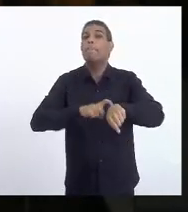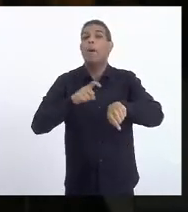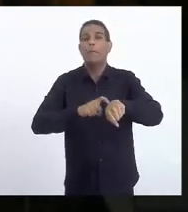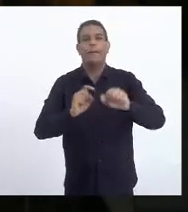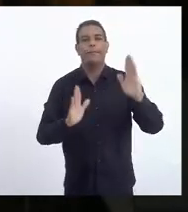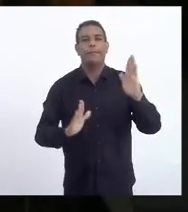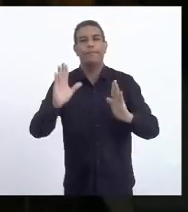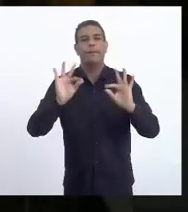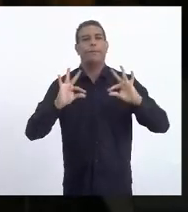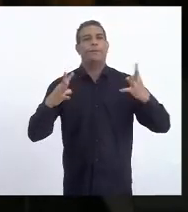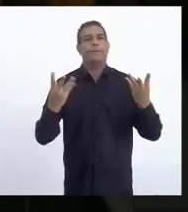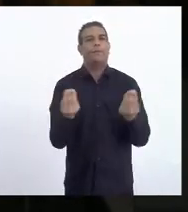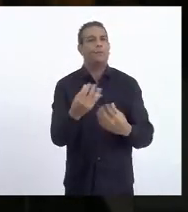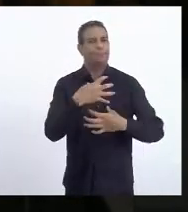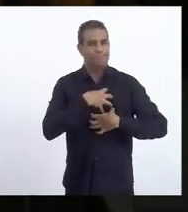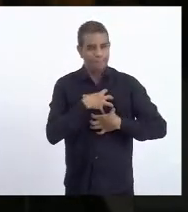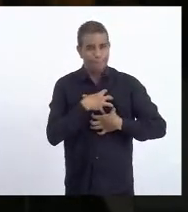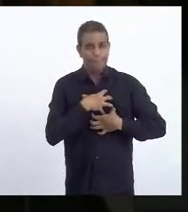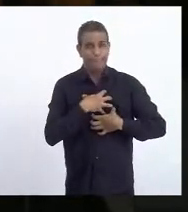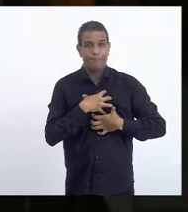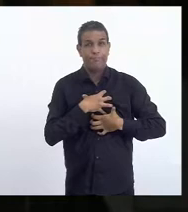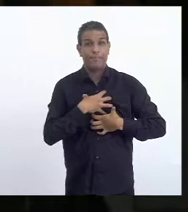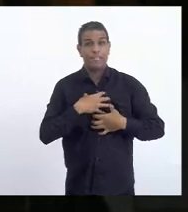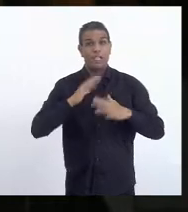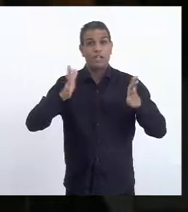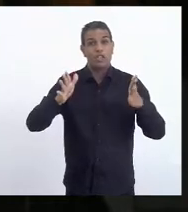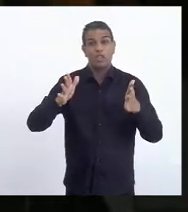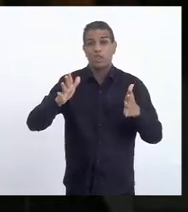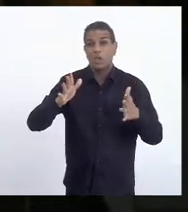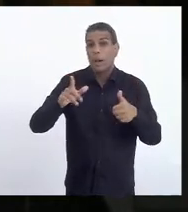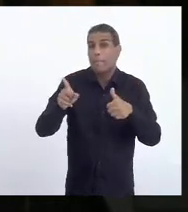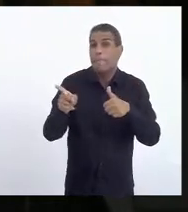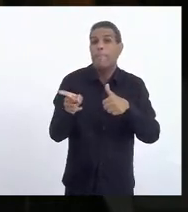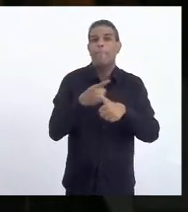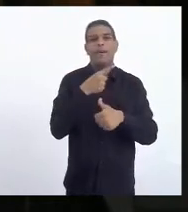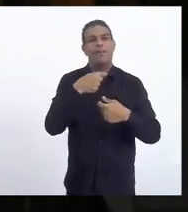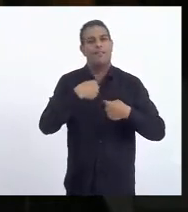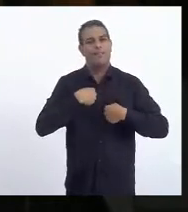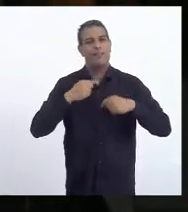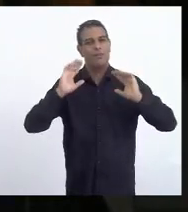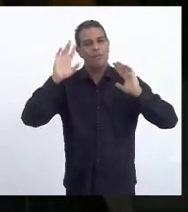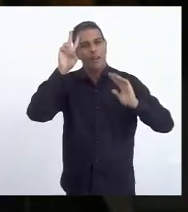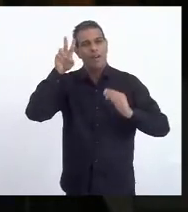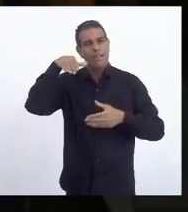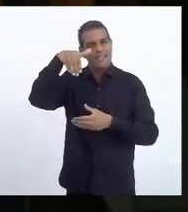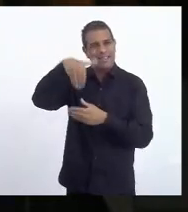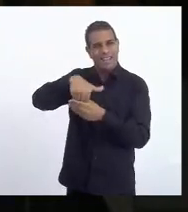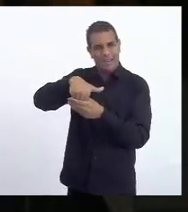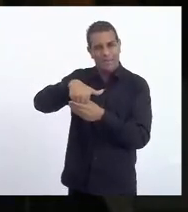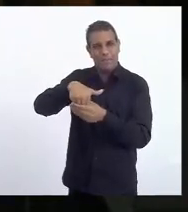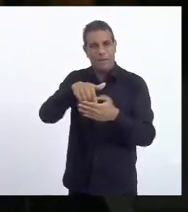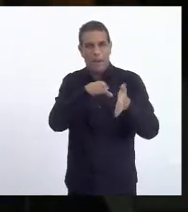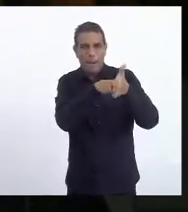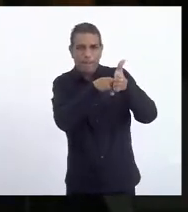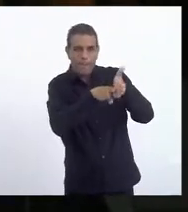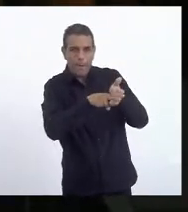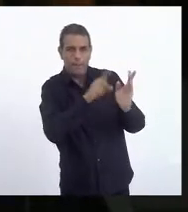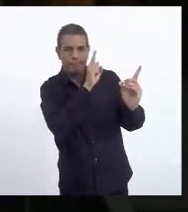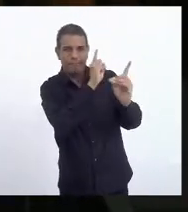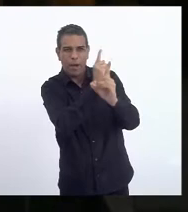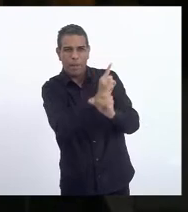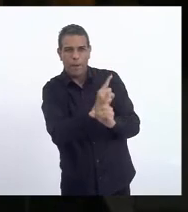momento Aliás quando pela primeira vez Fui eleito No meu exame